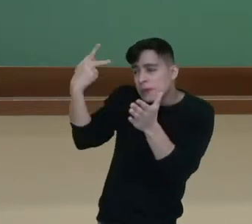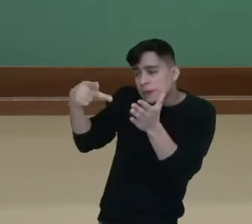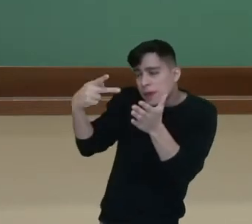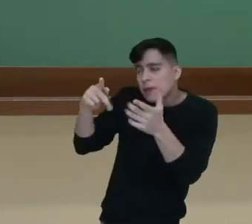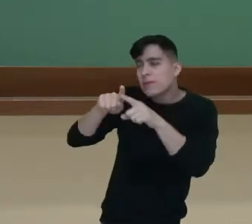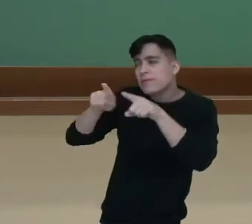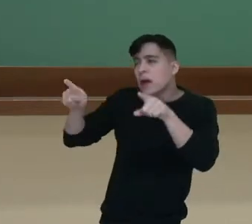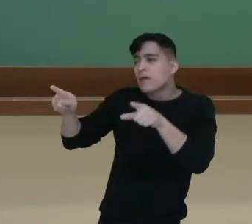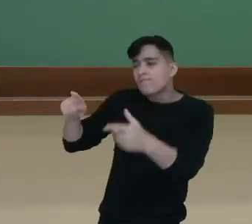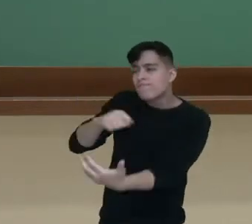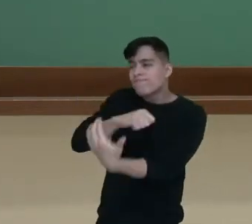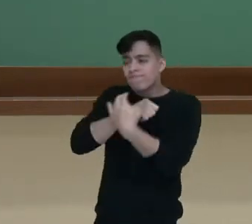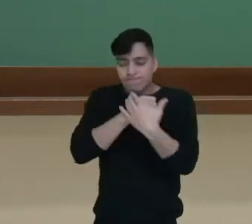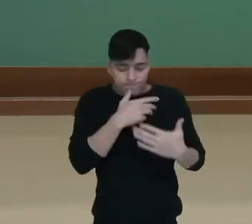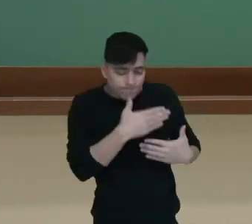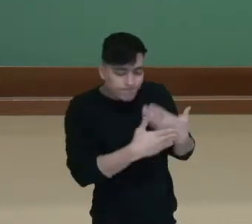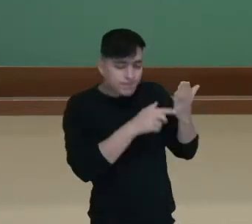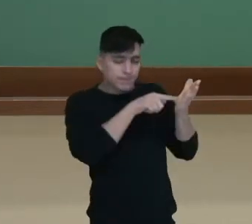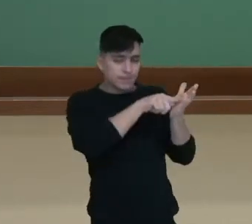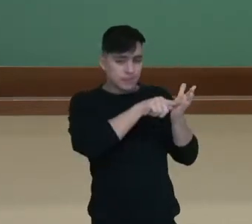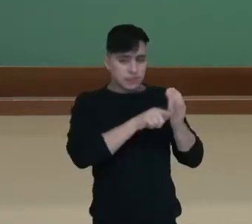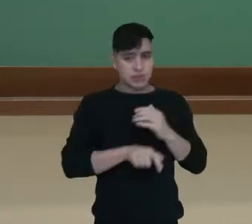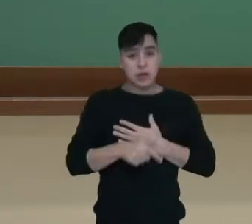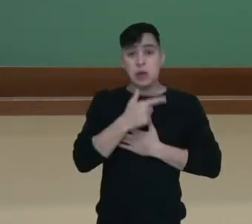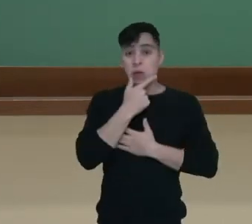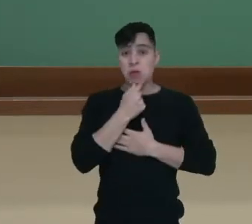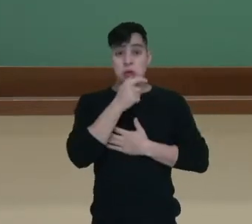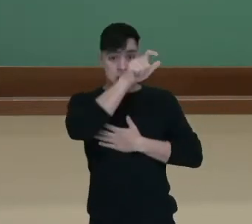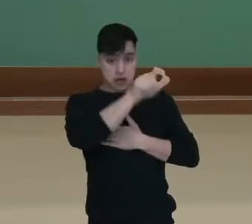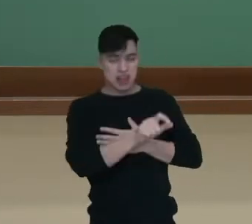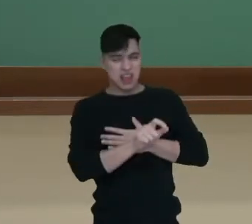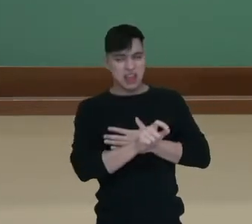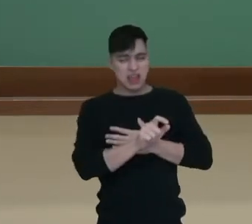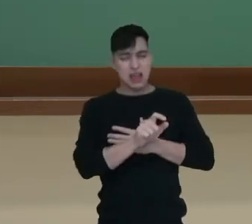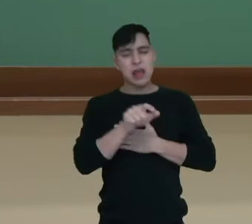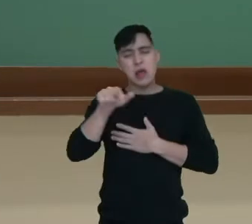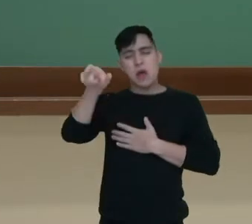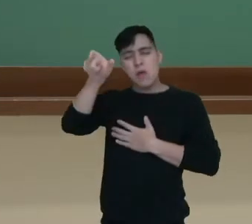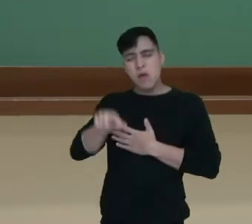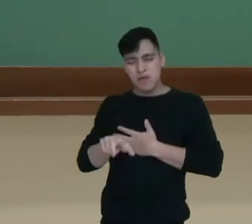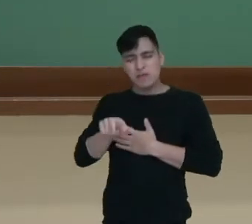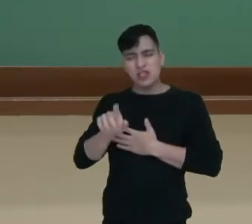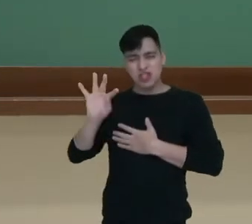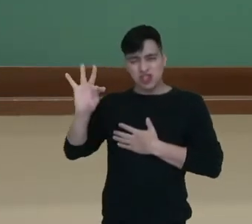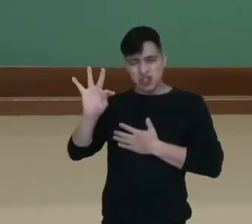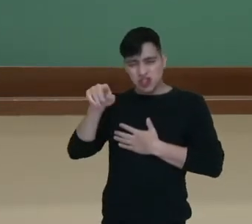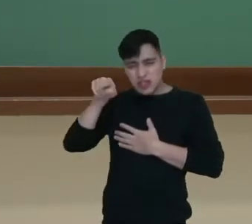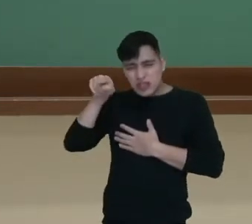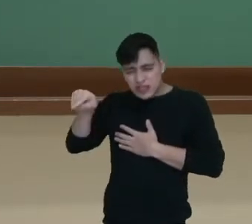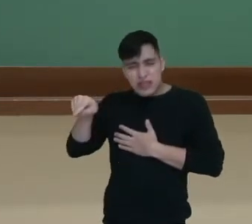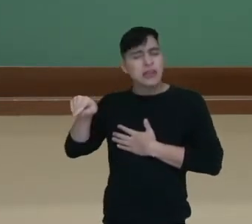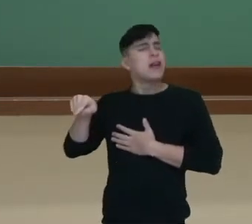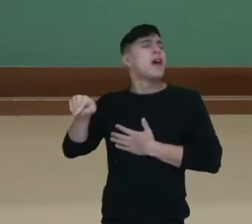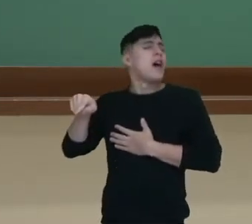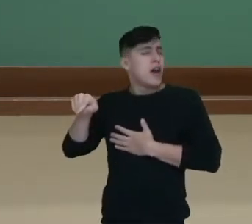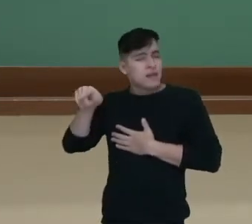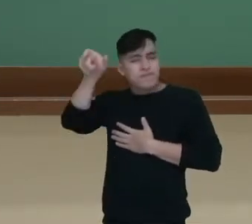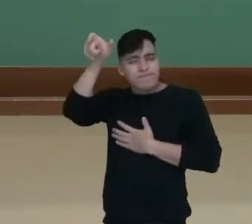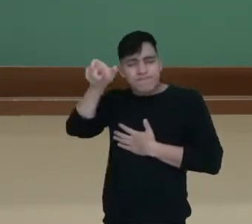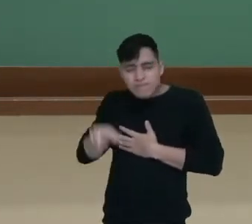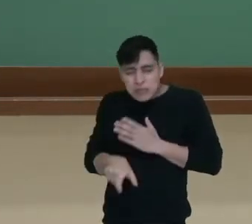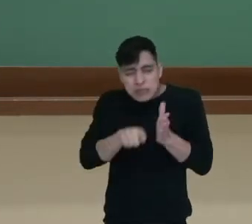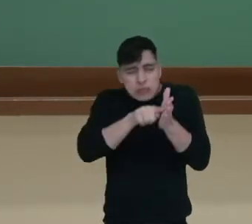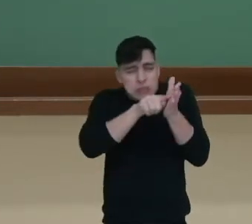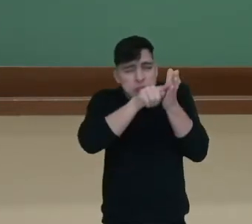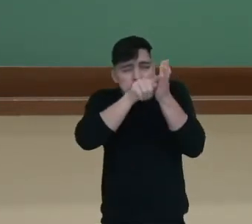com vocês aqui que o Kepler, melhor dizendo, o Tycho Brahe, ele foi uma pessoa que teve uma precisão nos seus dados de